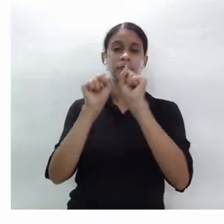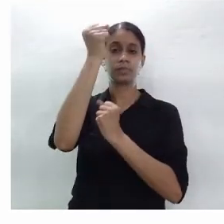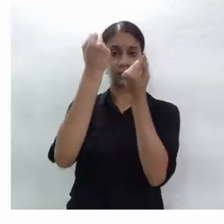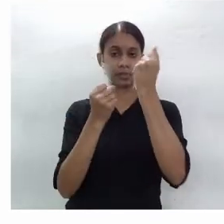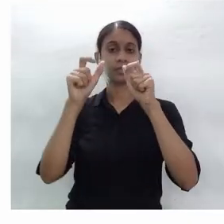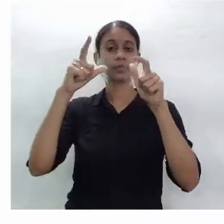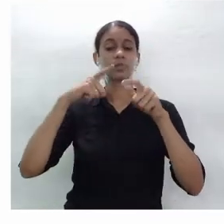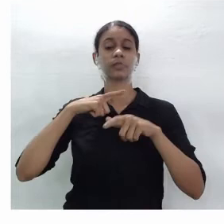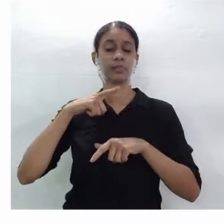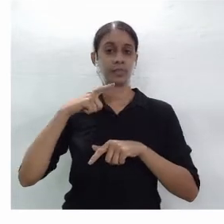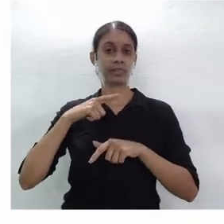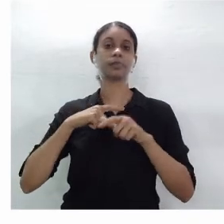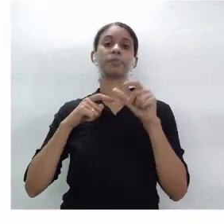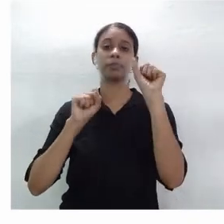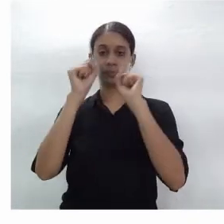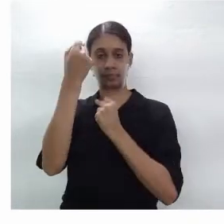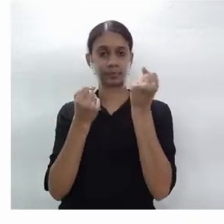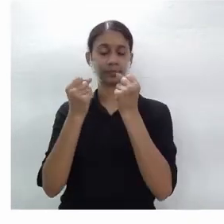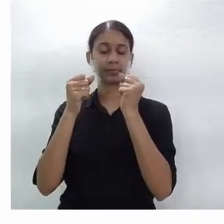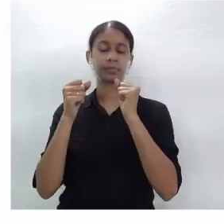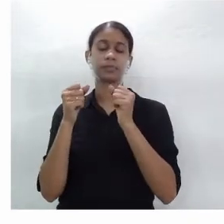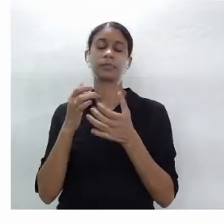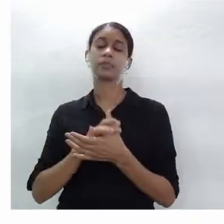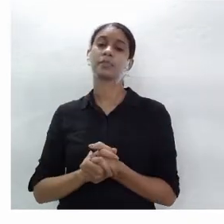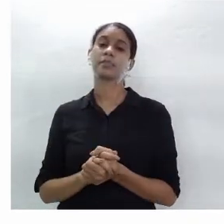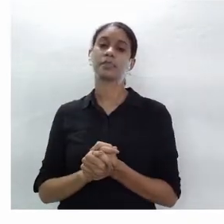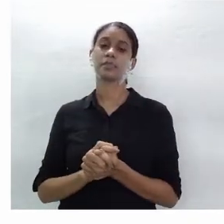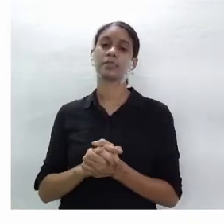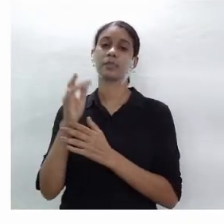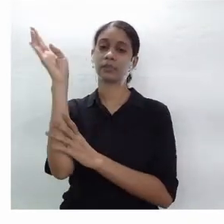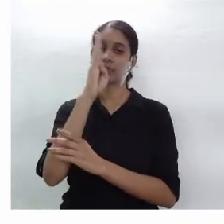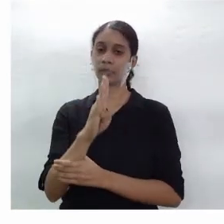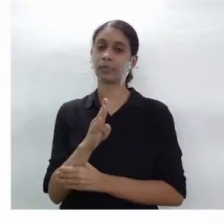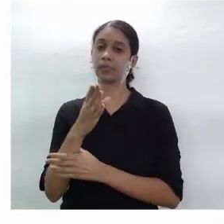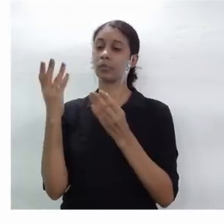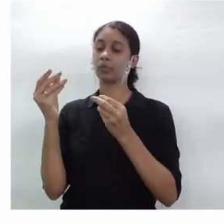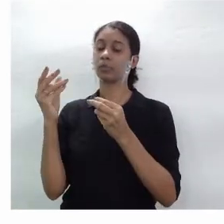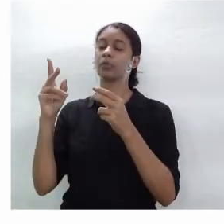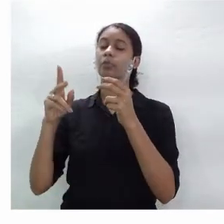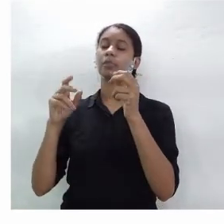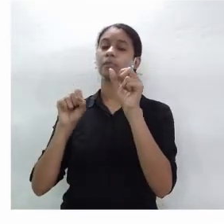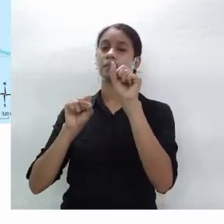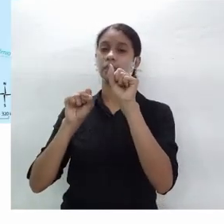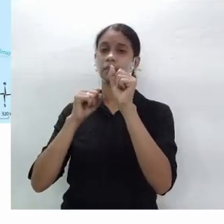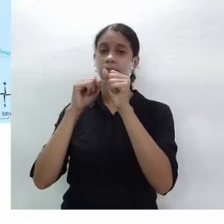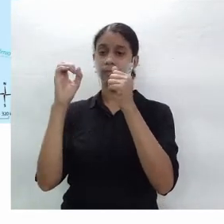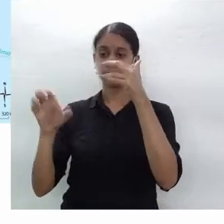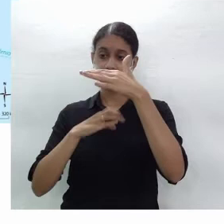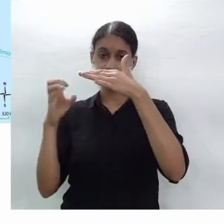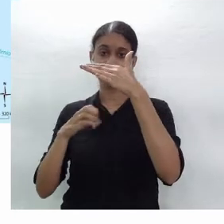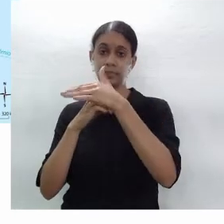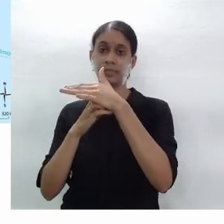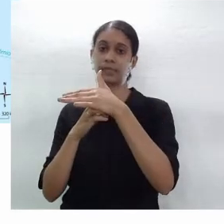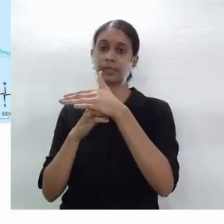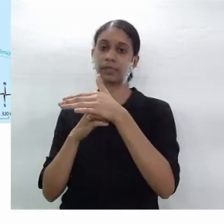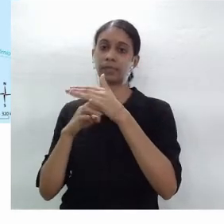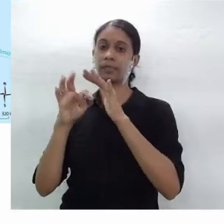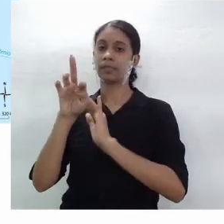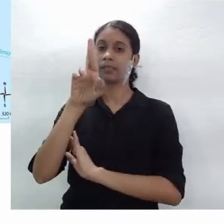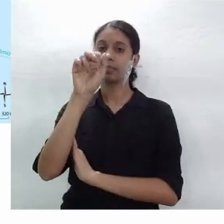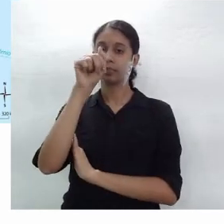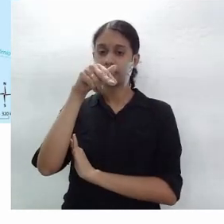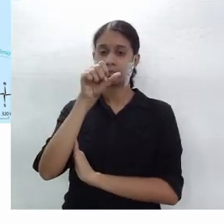no Brasil uma forte presença das empresas transnacionais. Vai para o próximo slide. E aí você